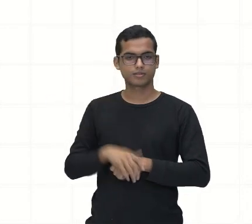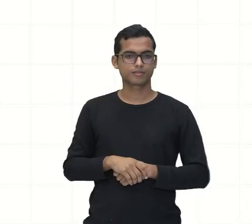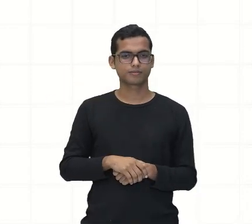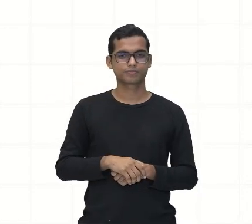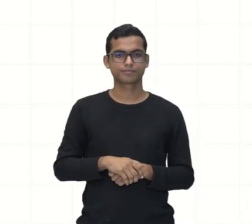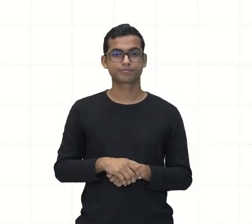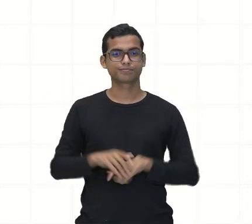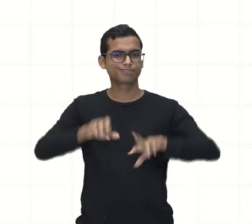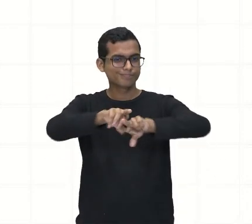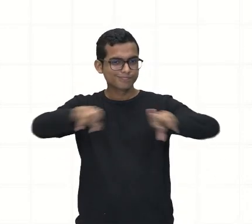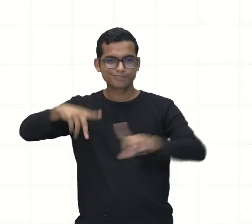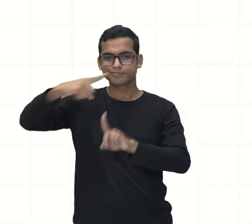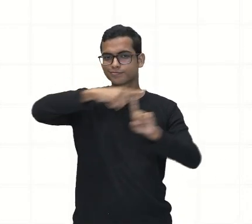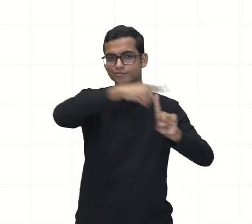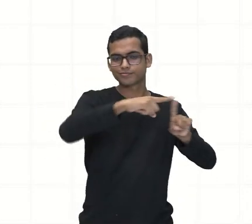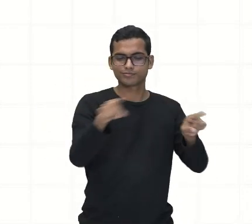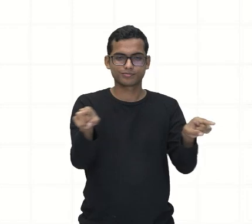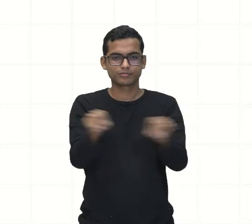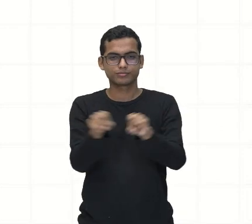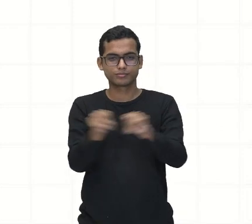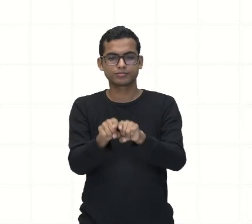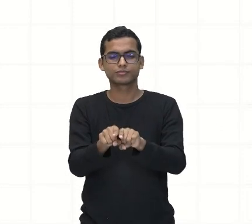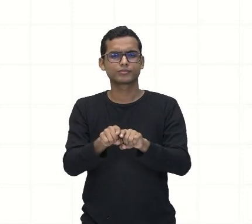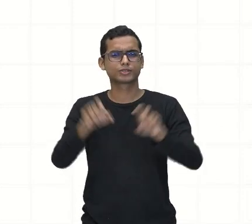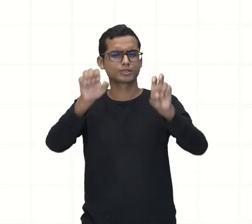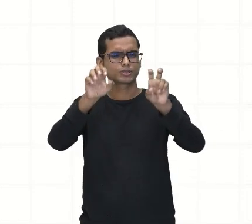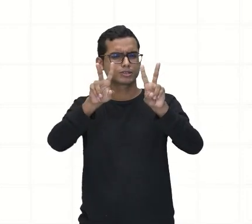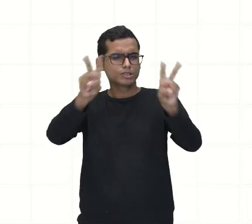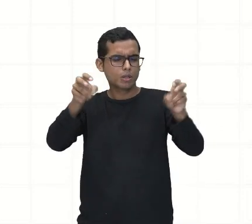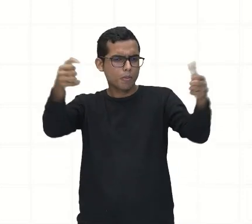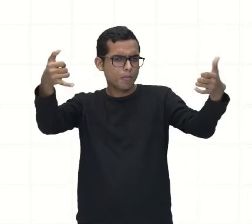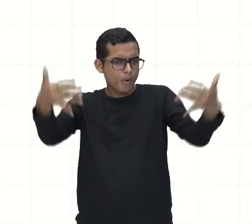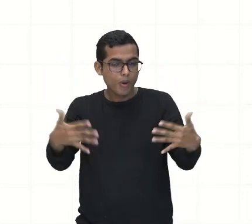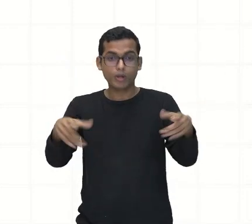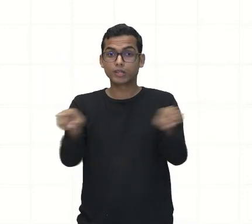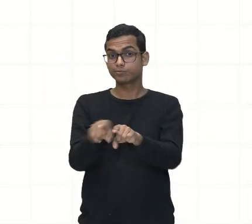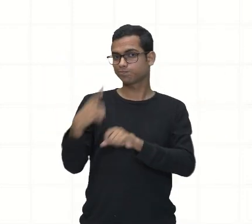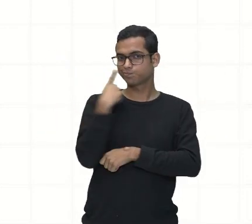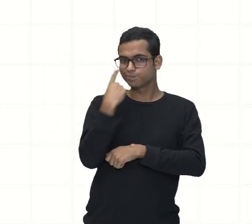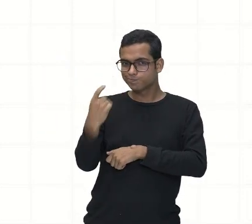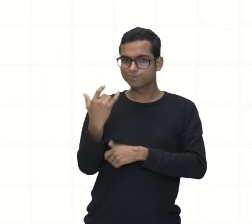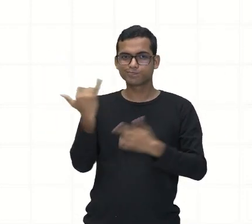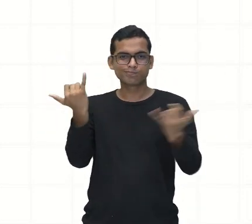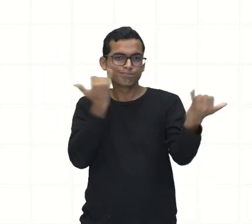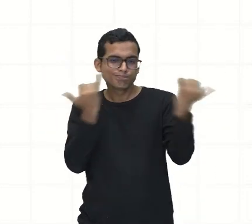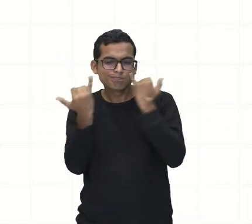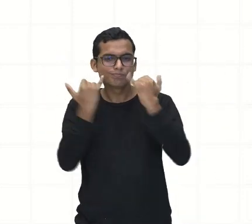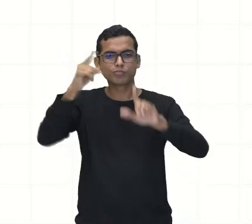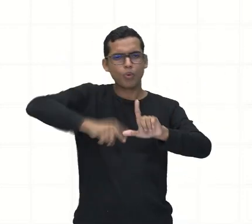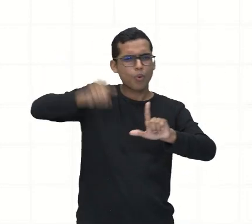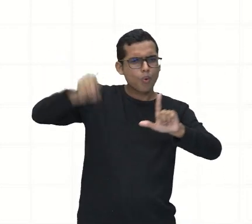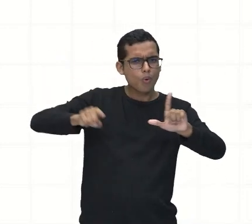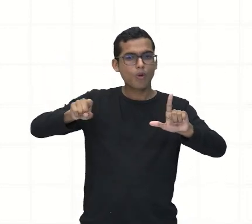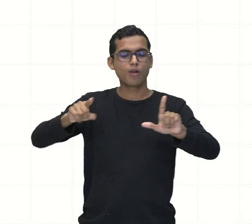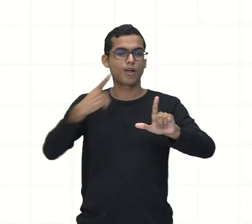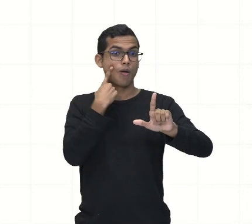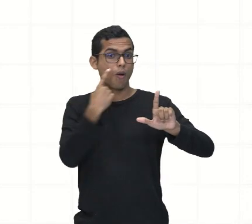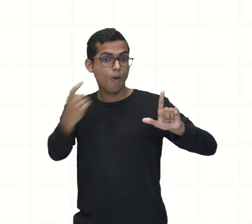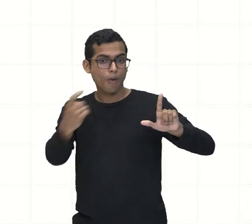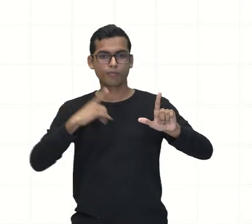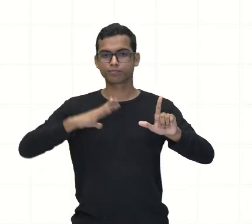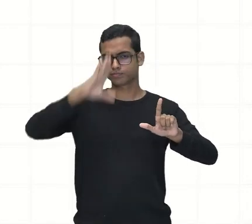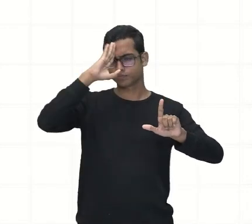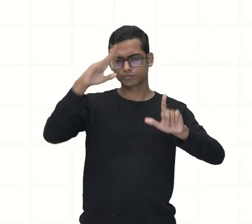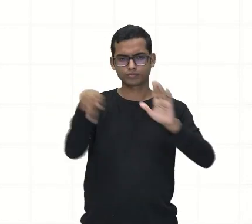vários tipos para explicar um assunto. O interessante do infográfico é que ele é mais atraente do que apenas